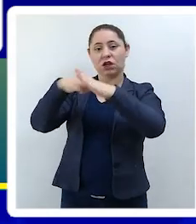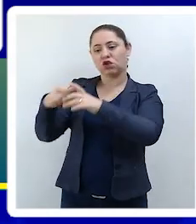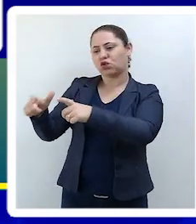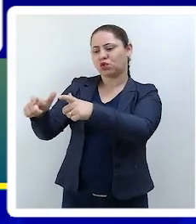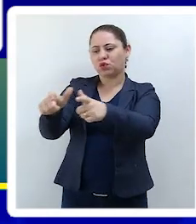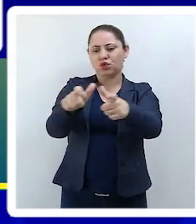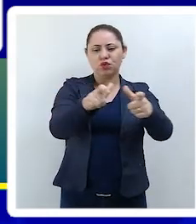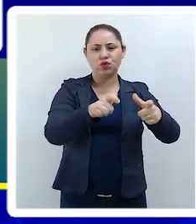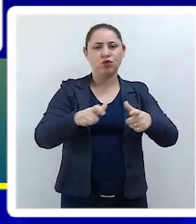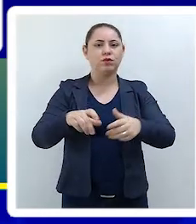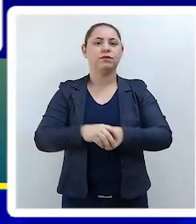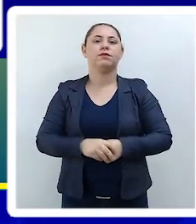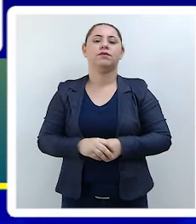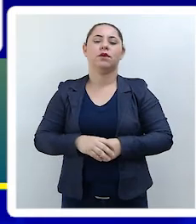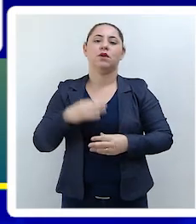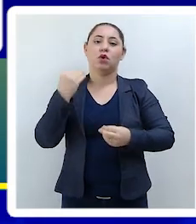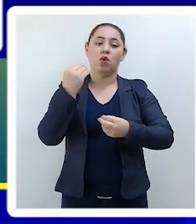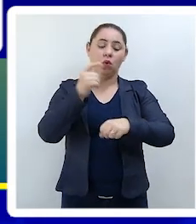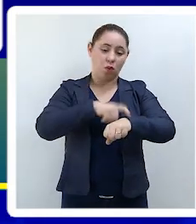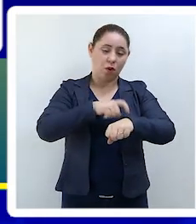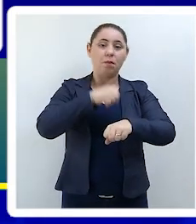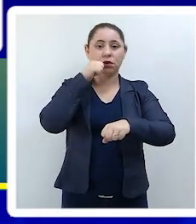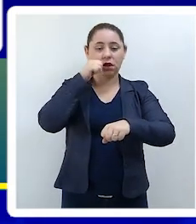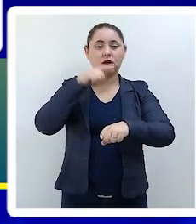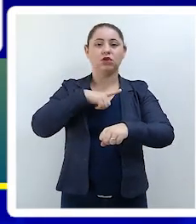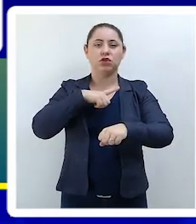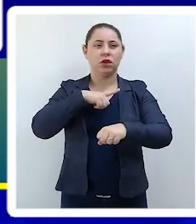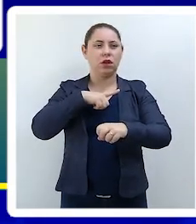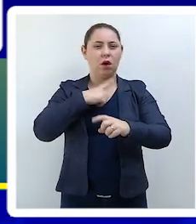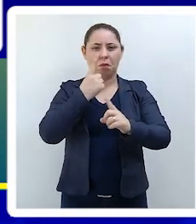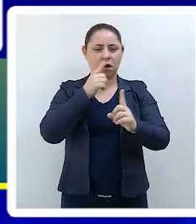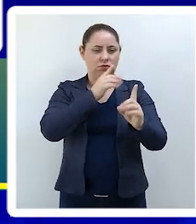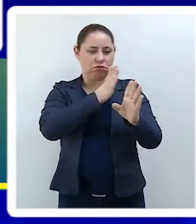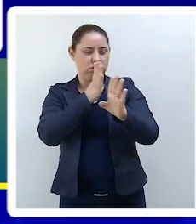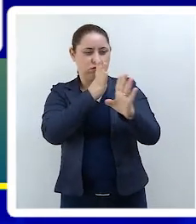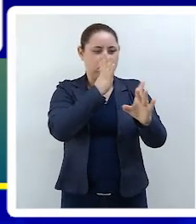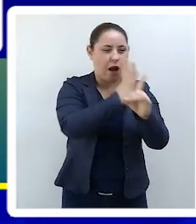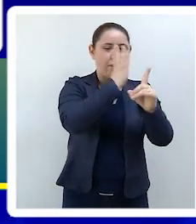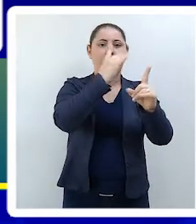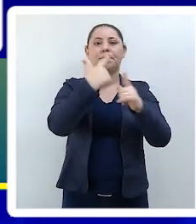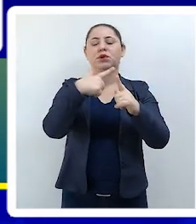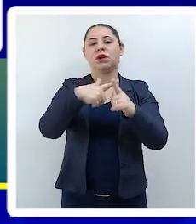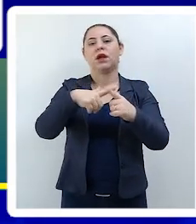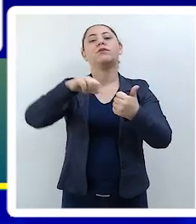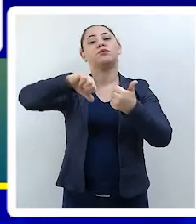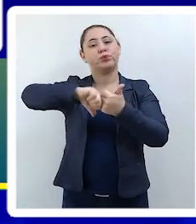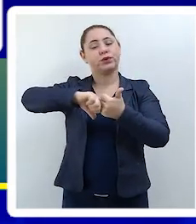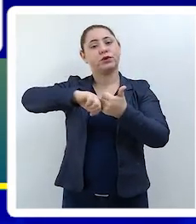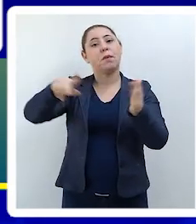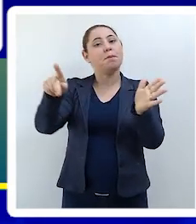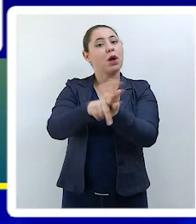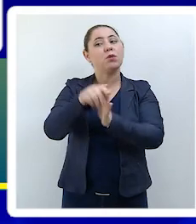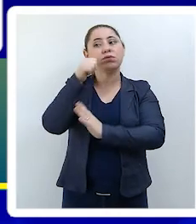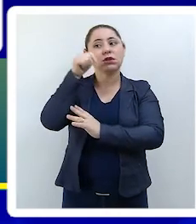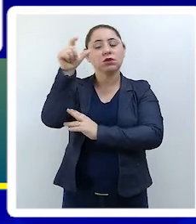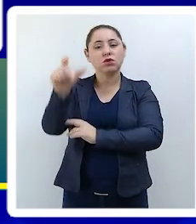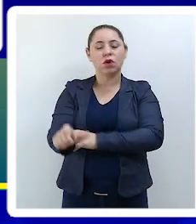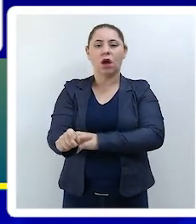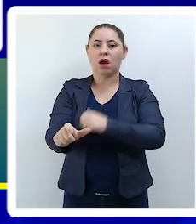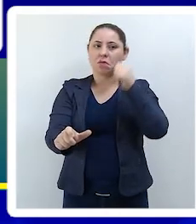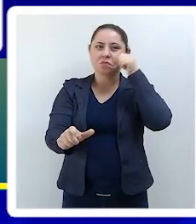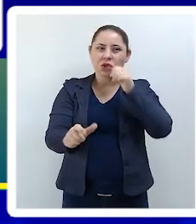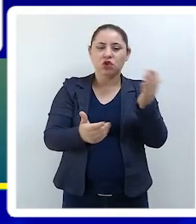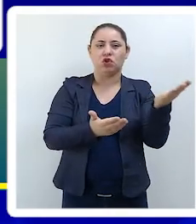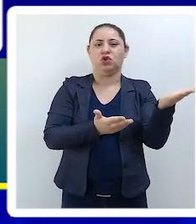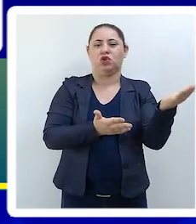os cantos, né? Enquanto houver uma mulher sendo perseguida por questão de gênero, enquanto houver uma menina